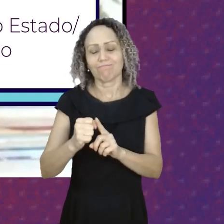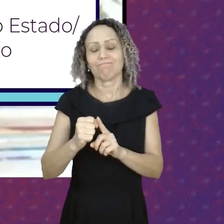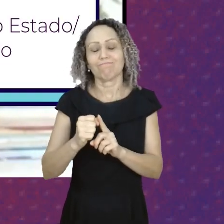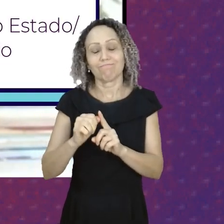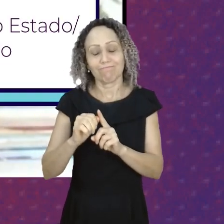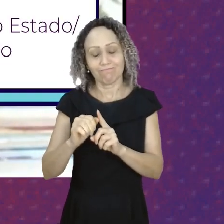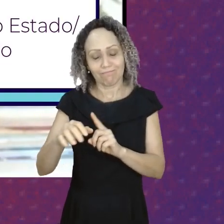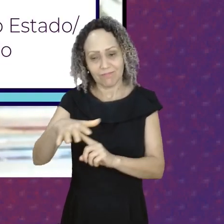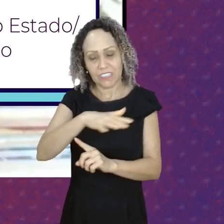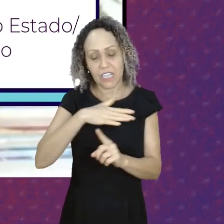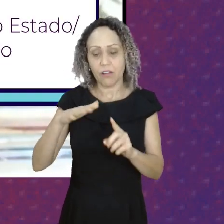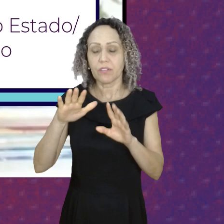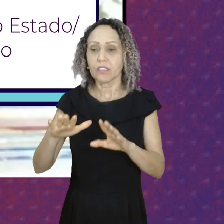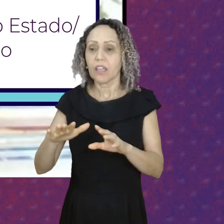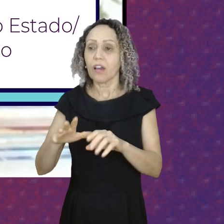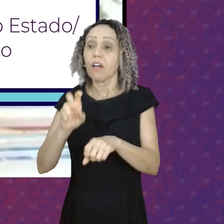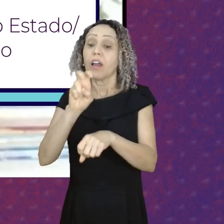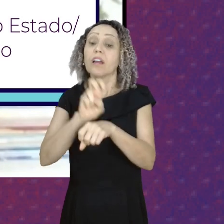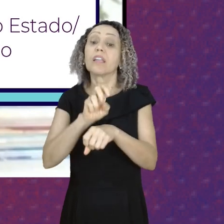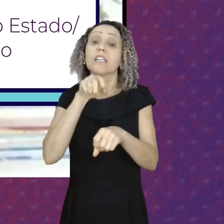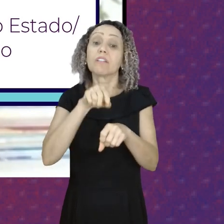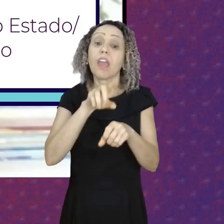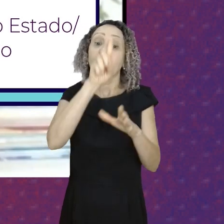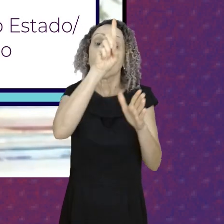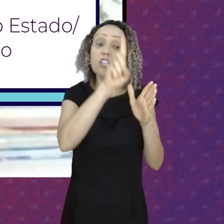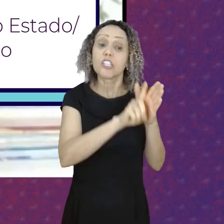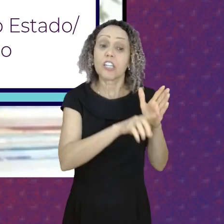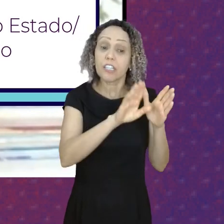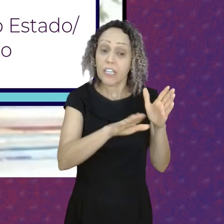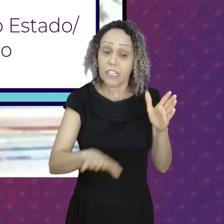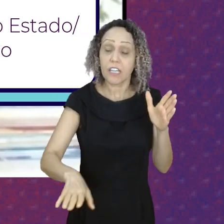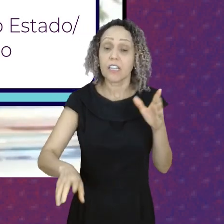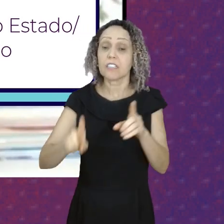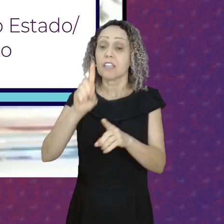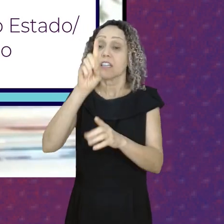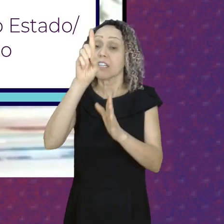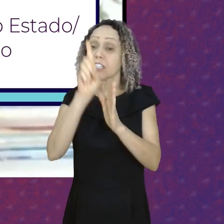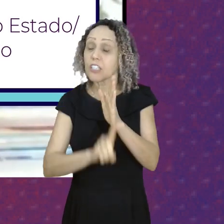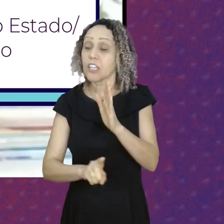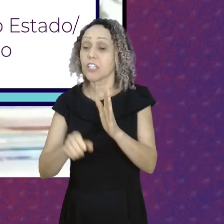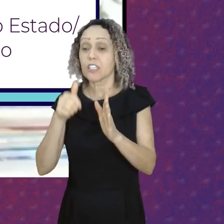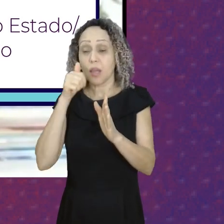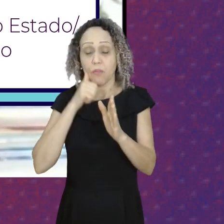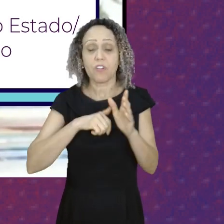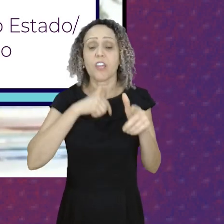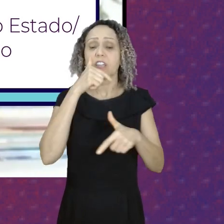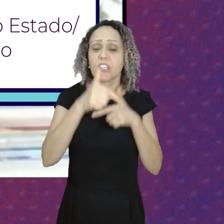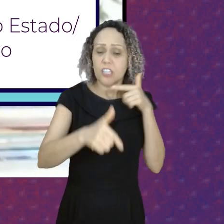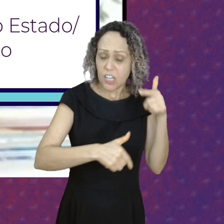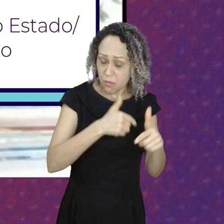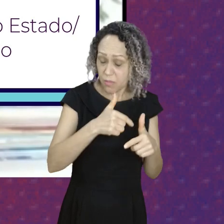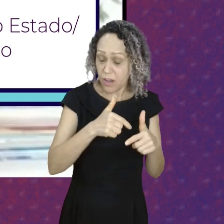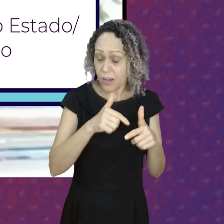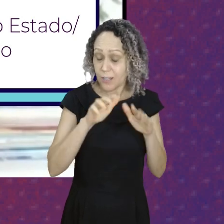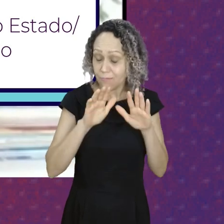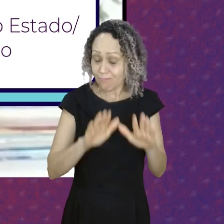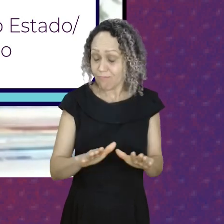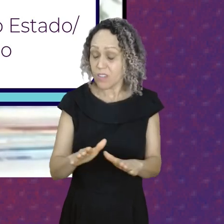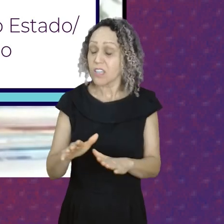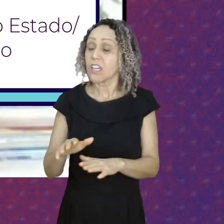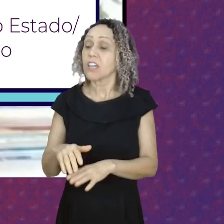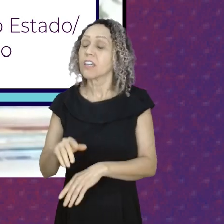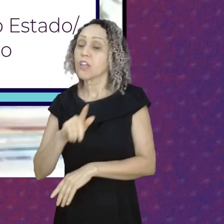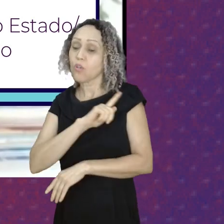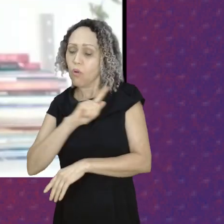direito da criança, é direito da mulher trabalhadora, é dever do Estado, é obrigação das prefeituras